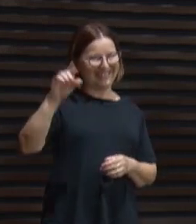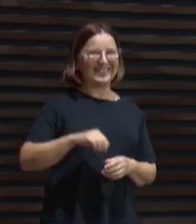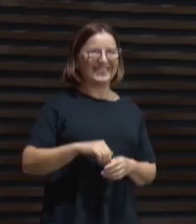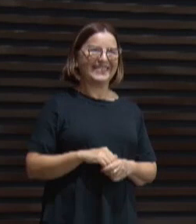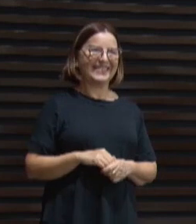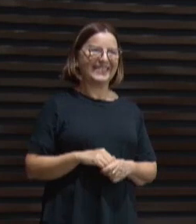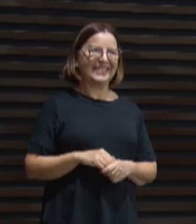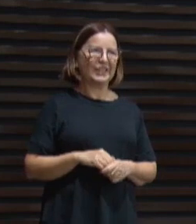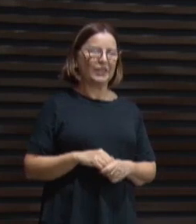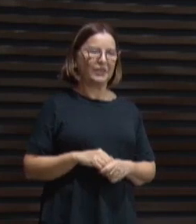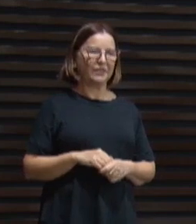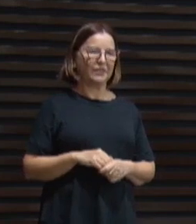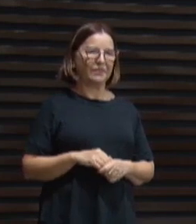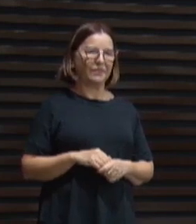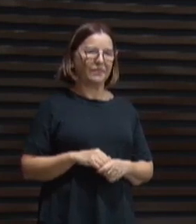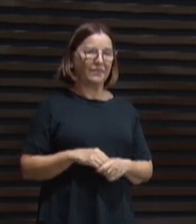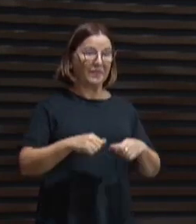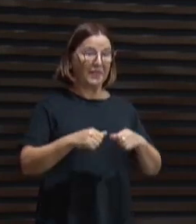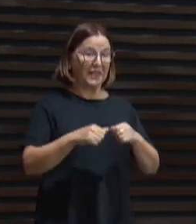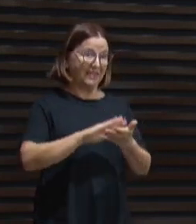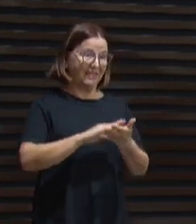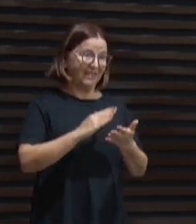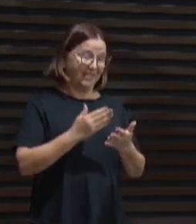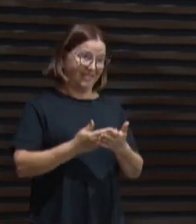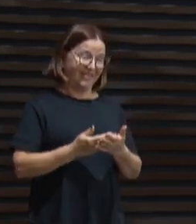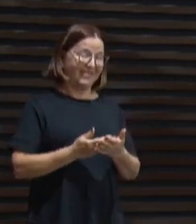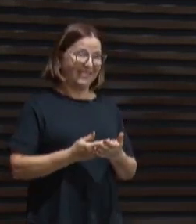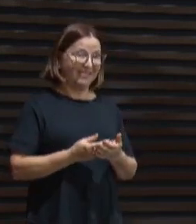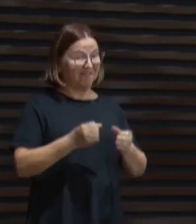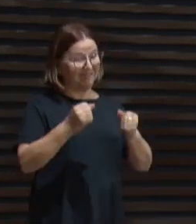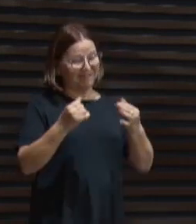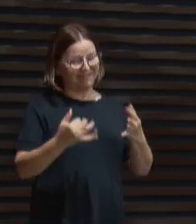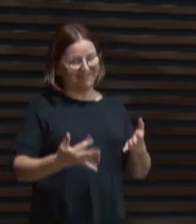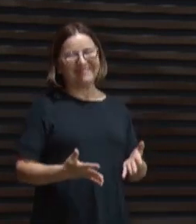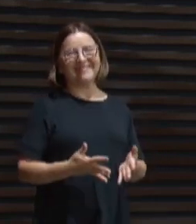A versãozinha pega no pé da gente.